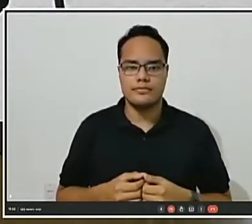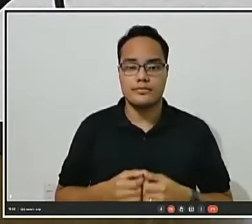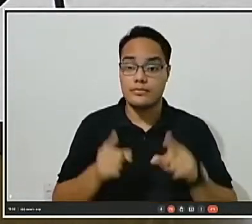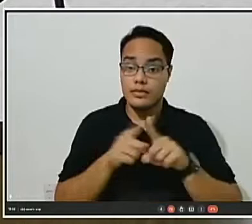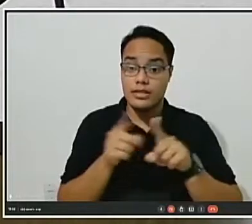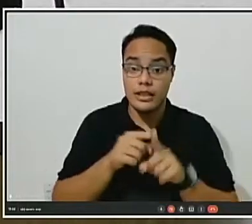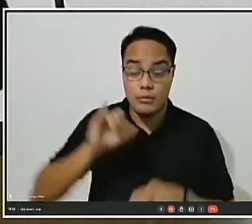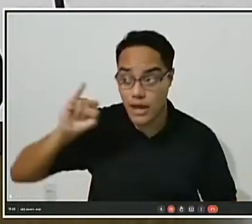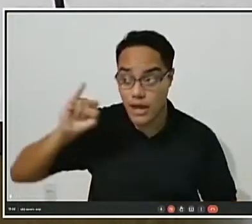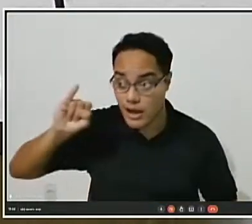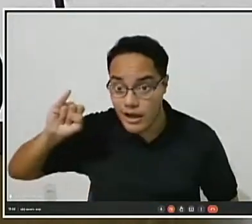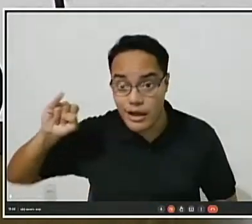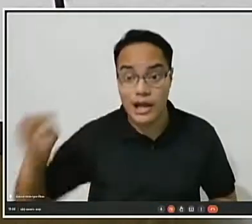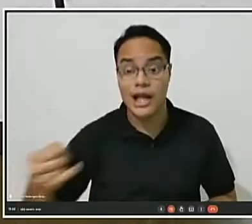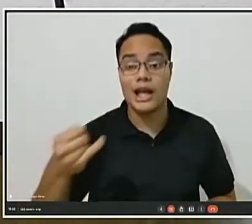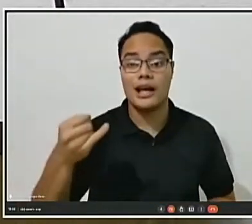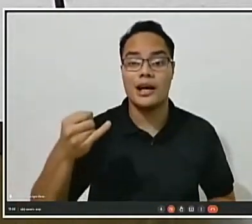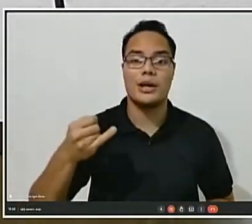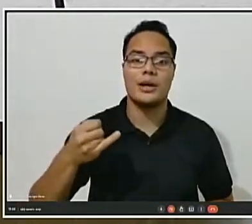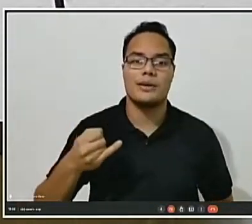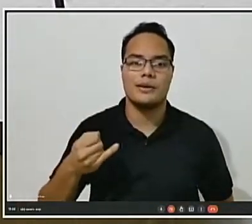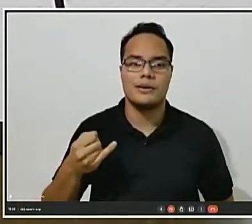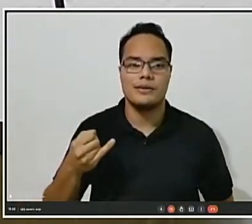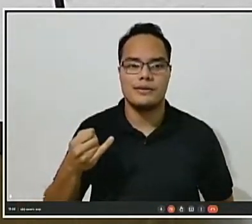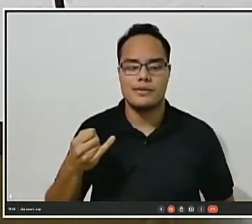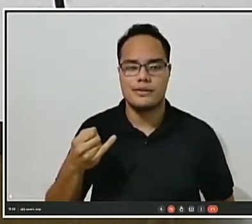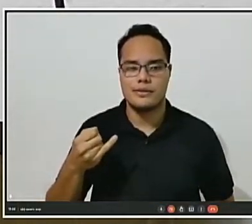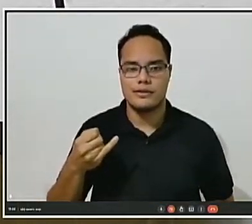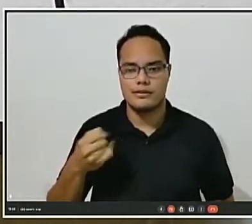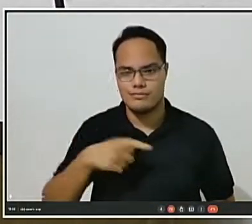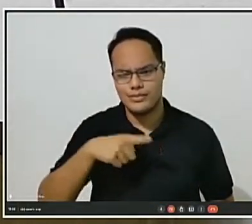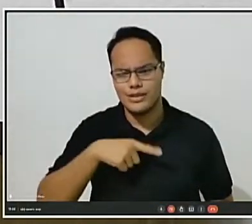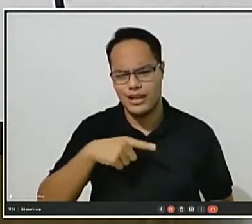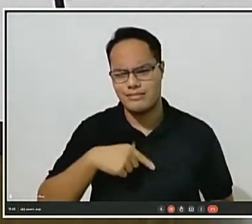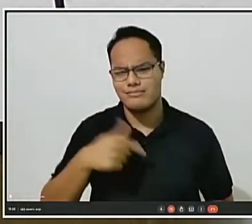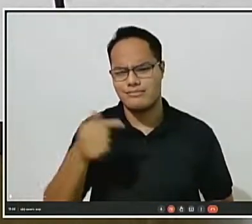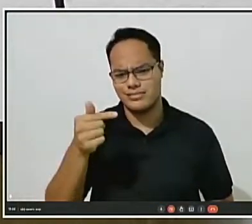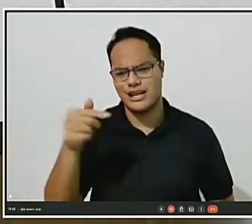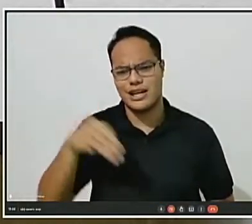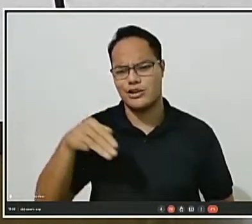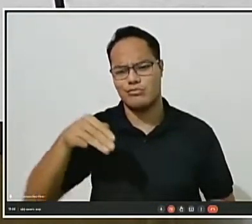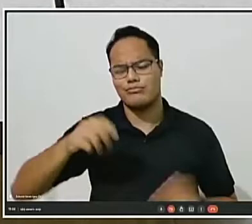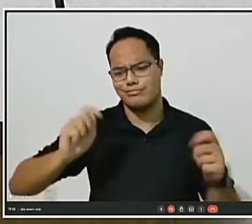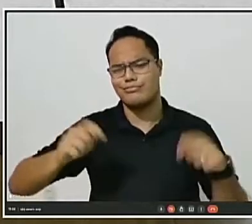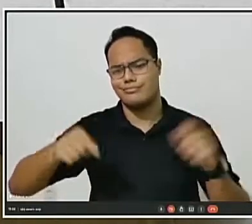oportunidade. Eu tenho ainda 7 minutos, dá tempo suficiente.